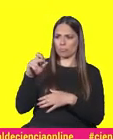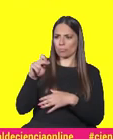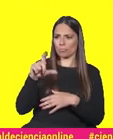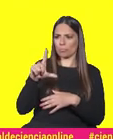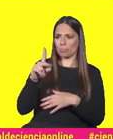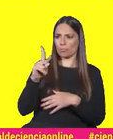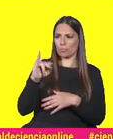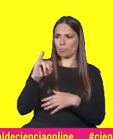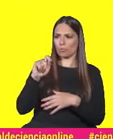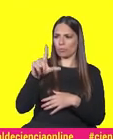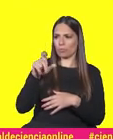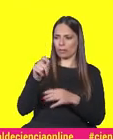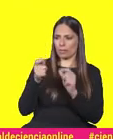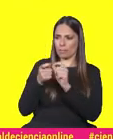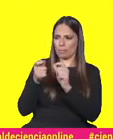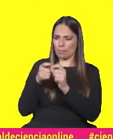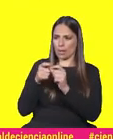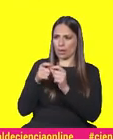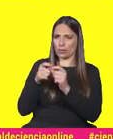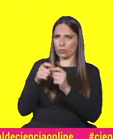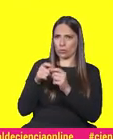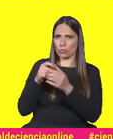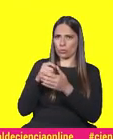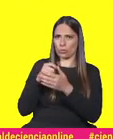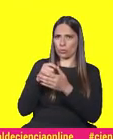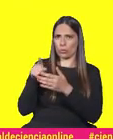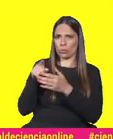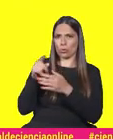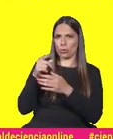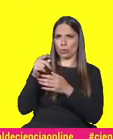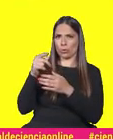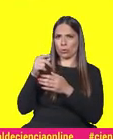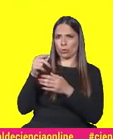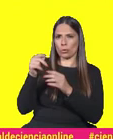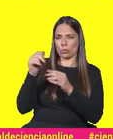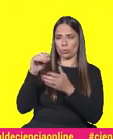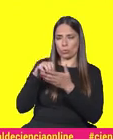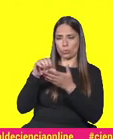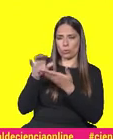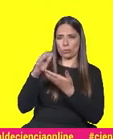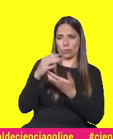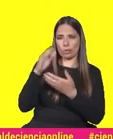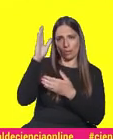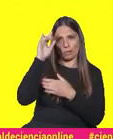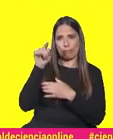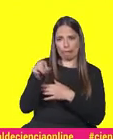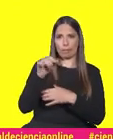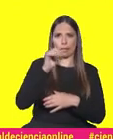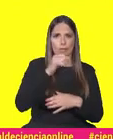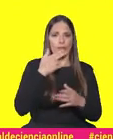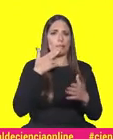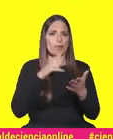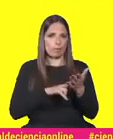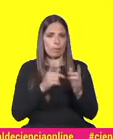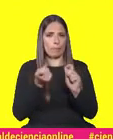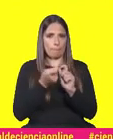Alviela está perto de um dos abrigos mais importantes de morcegos em Portugal, é verdade? É verdade. Portanto, o Centro de Ciência Viva está localizado perto das